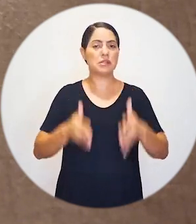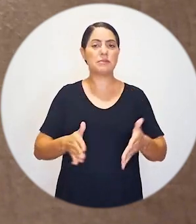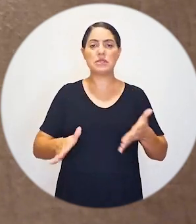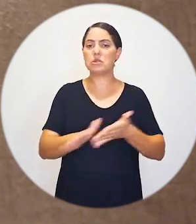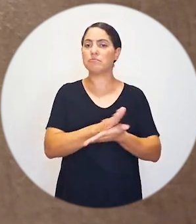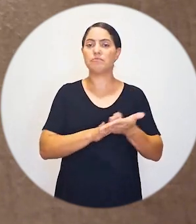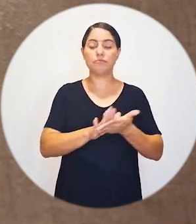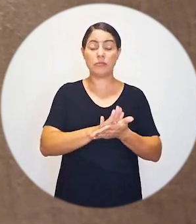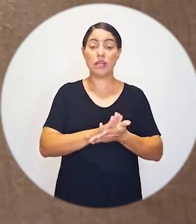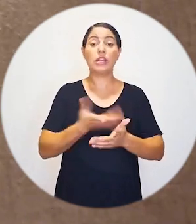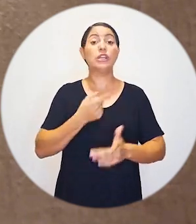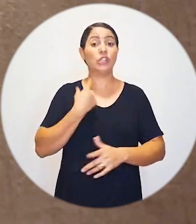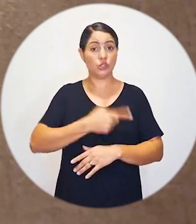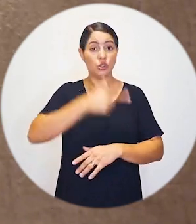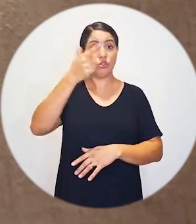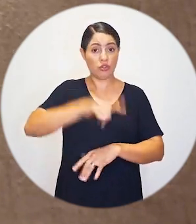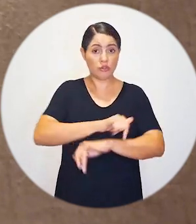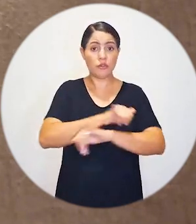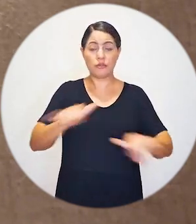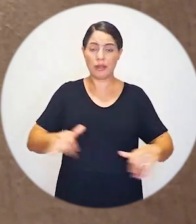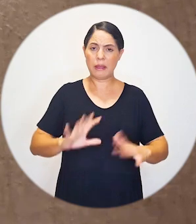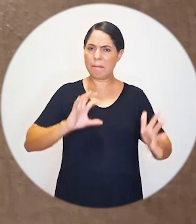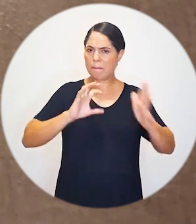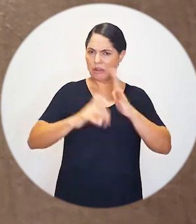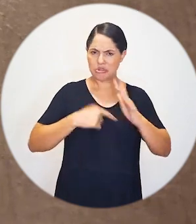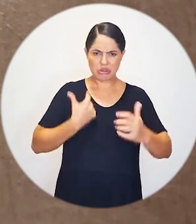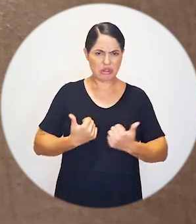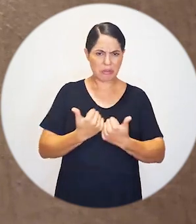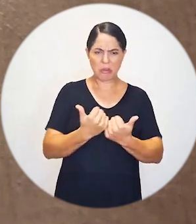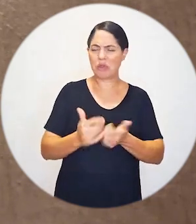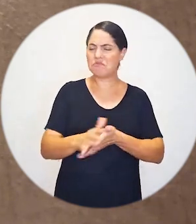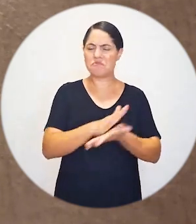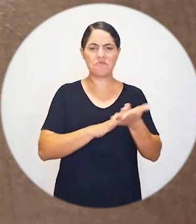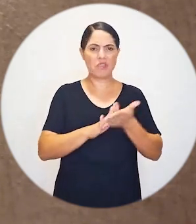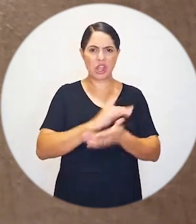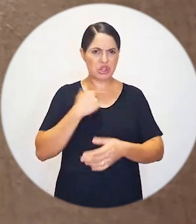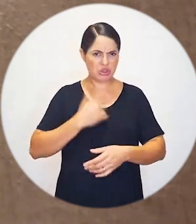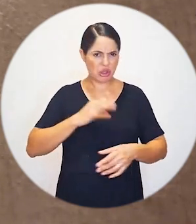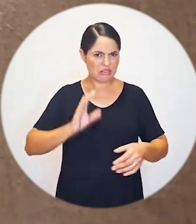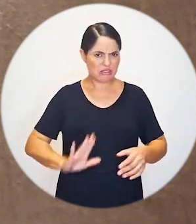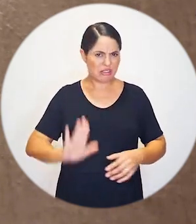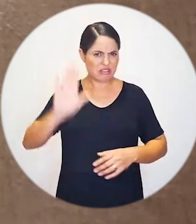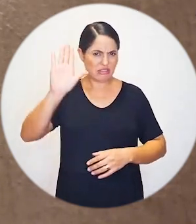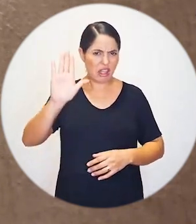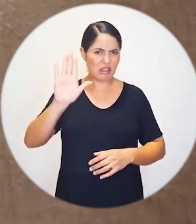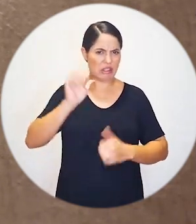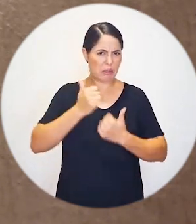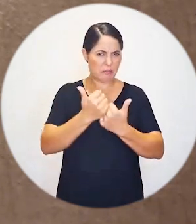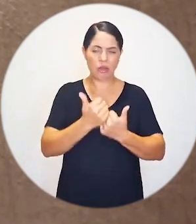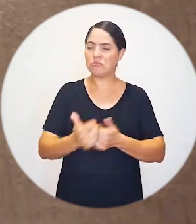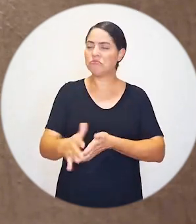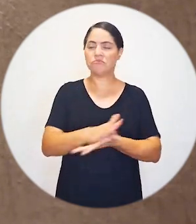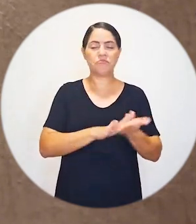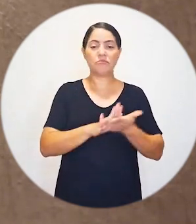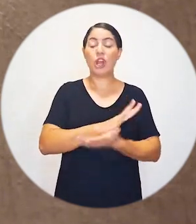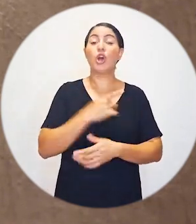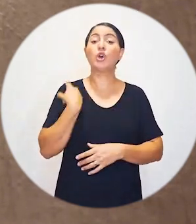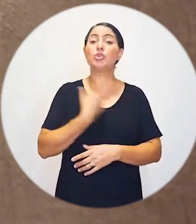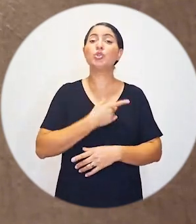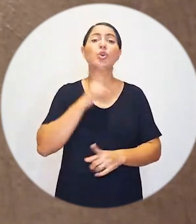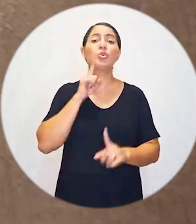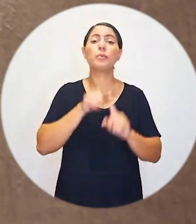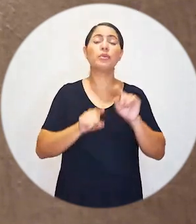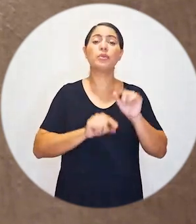temos partido, não temos candidato e muito menos fazemos oposição. A nossa missão é defender os interesses